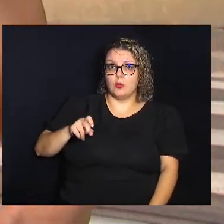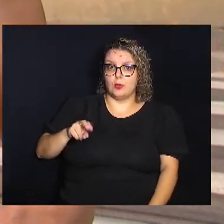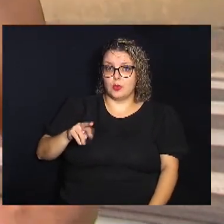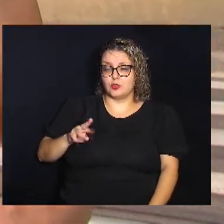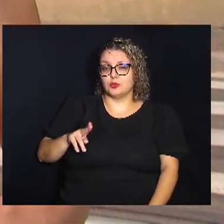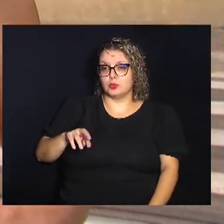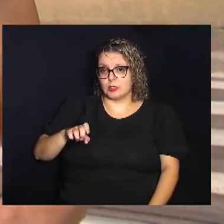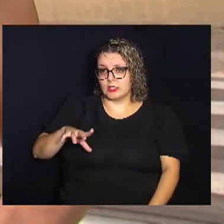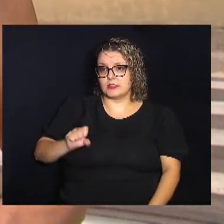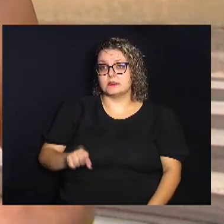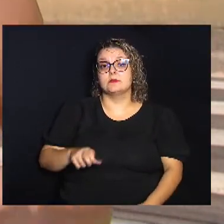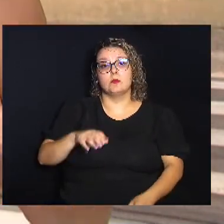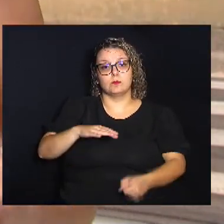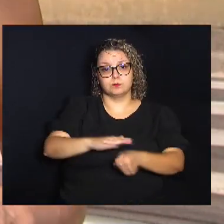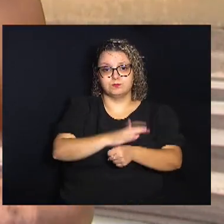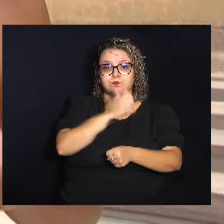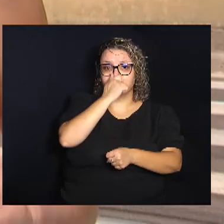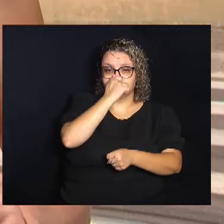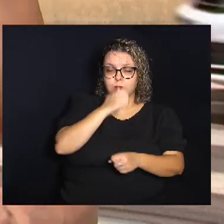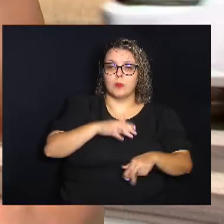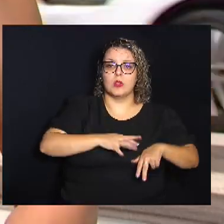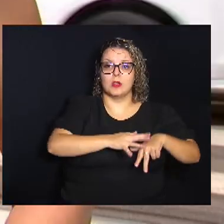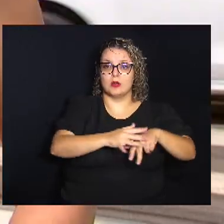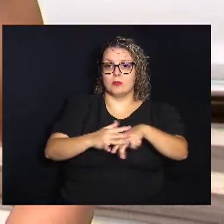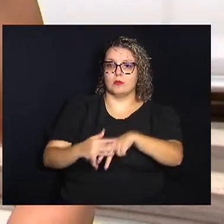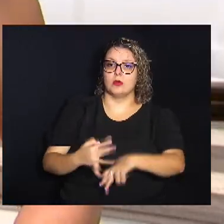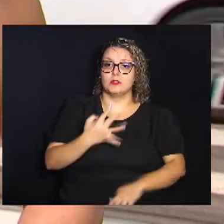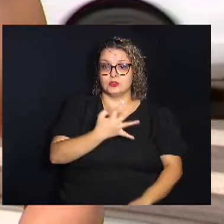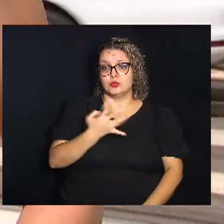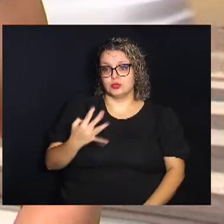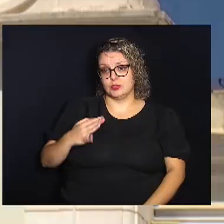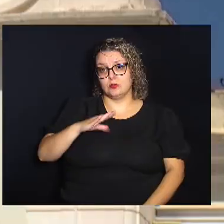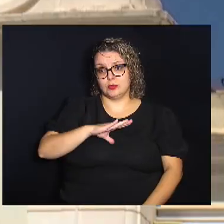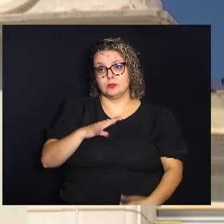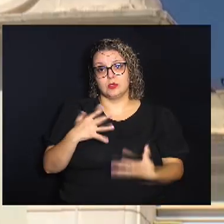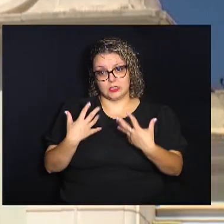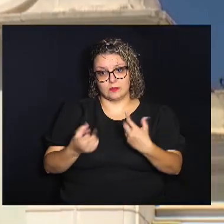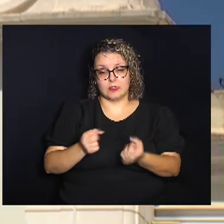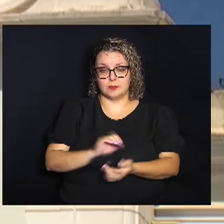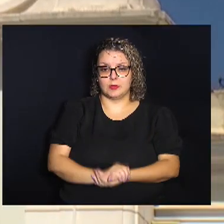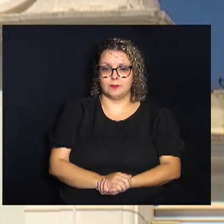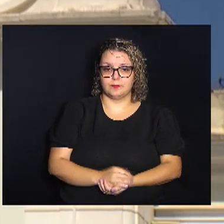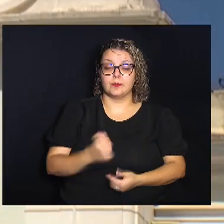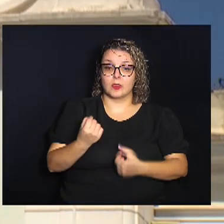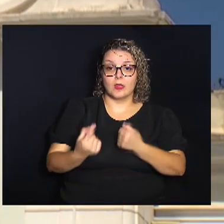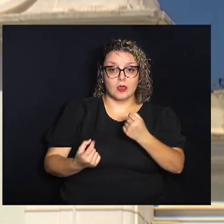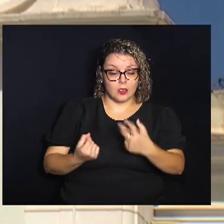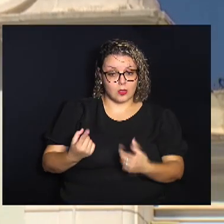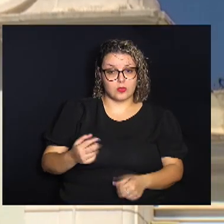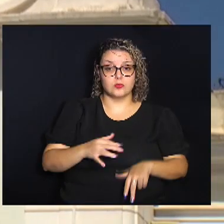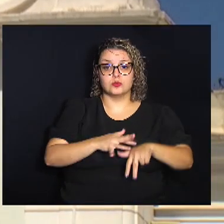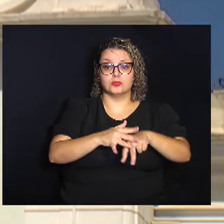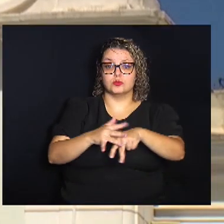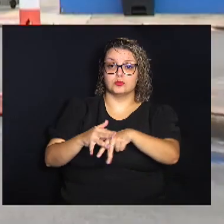porque Campinas recebe pacientes de outros 44 municípios. Alguns pacientes têm